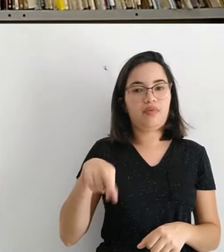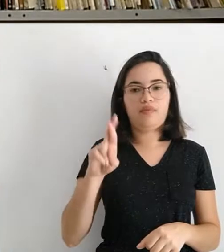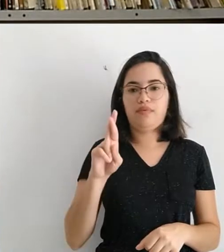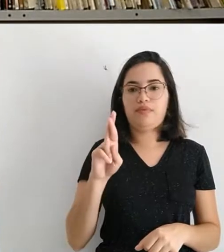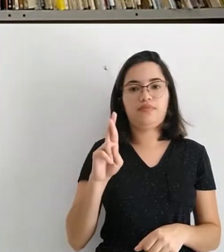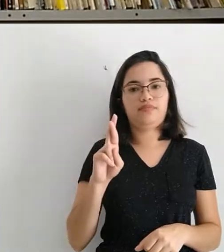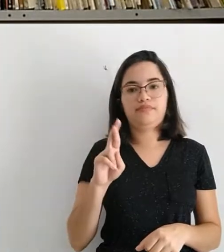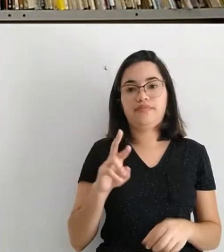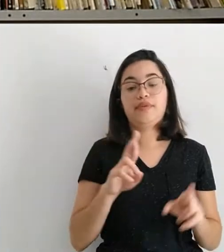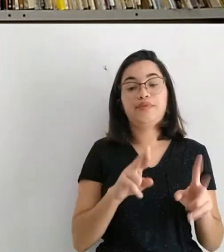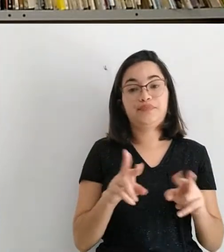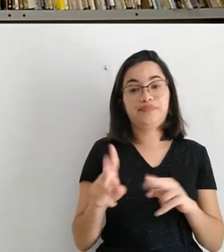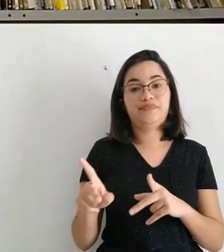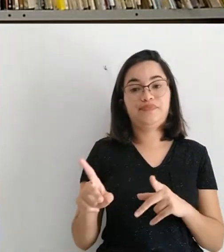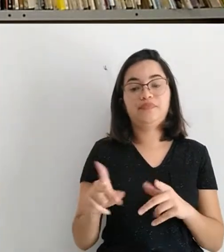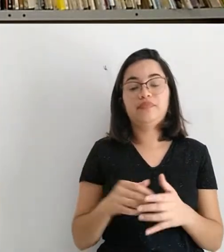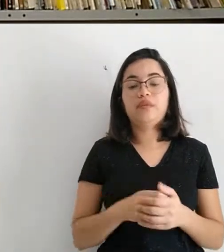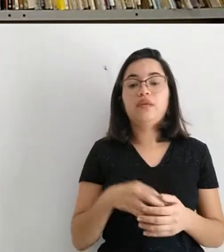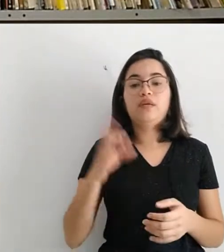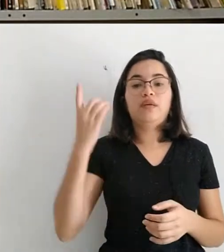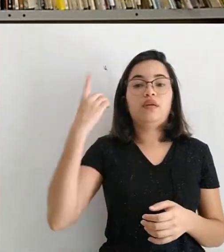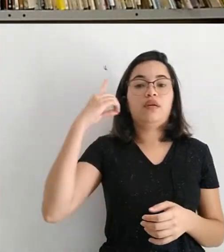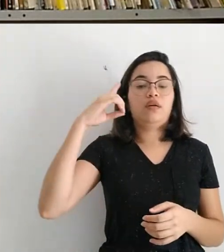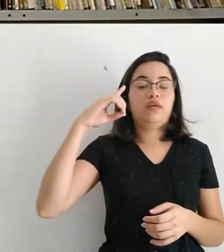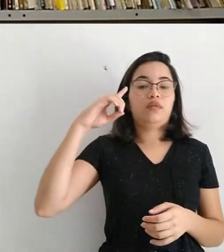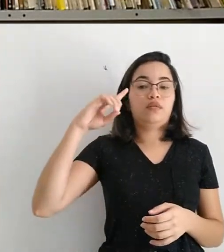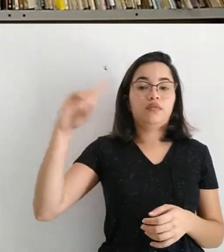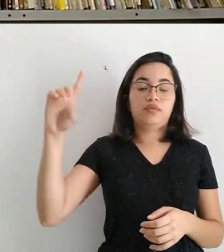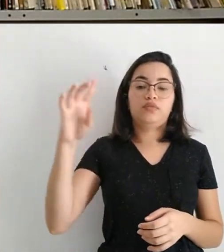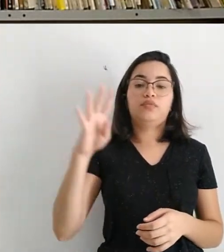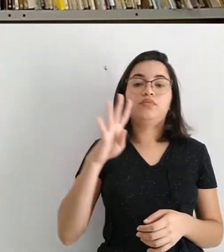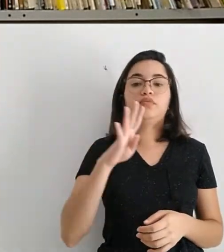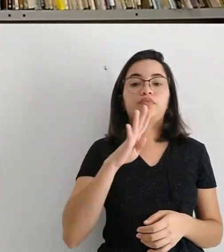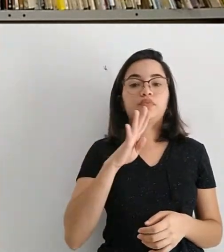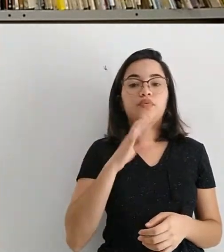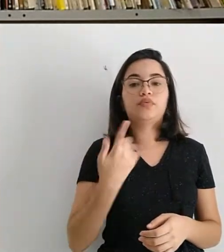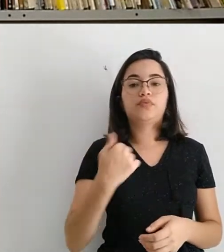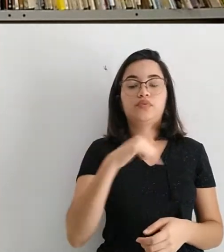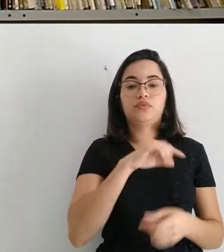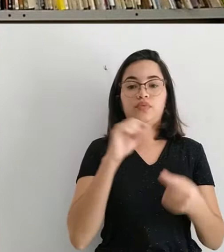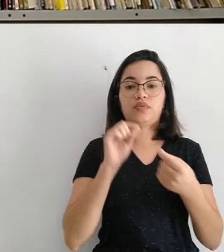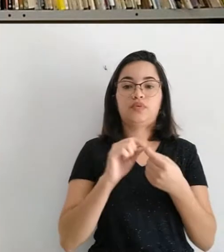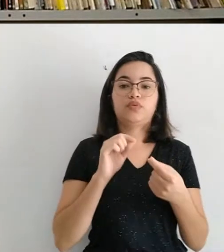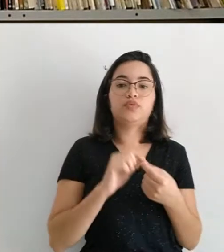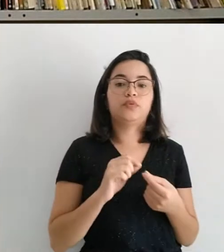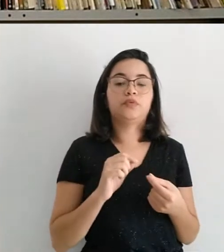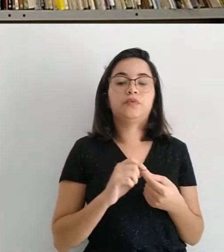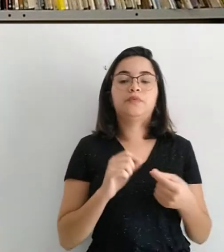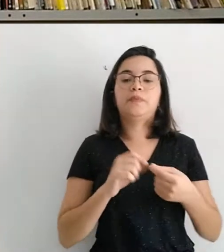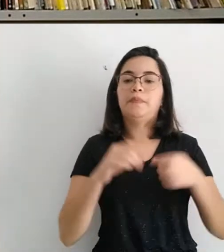assim. Deus, ele conhece nossas ações